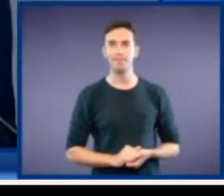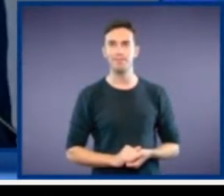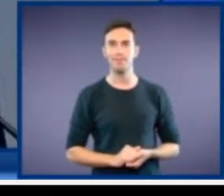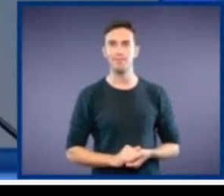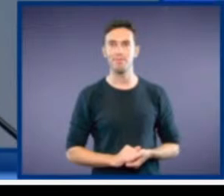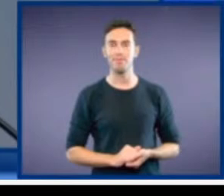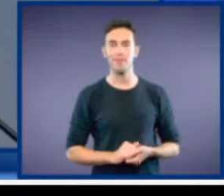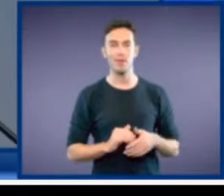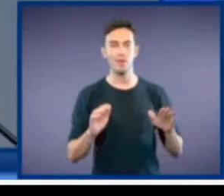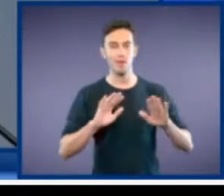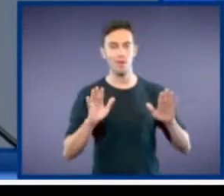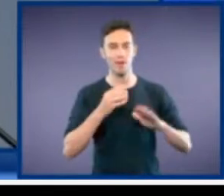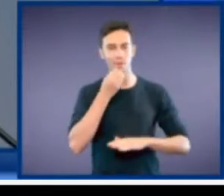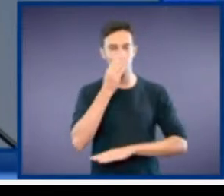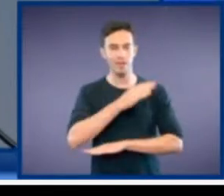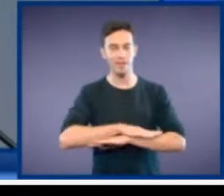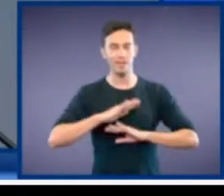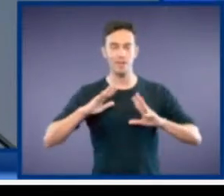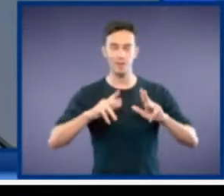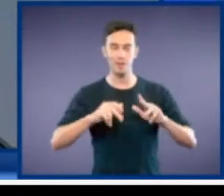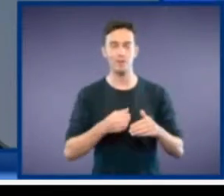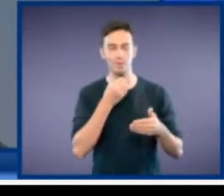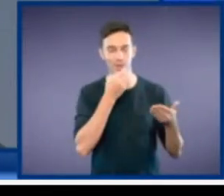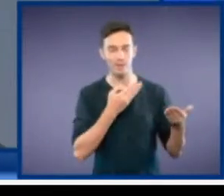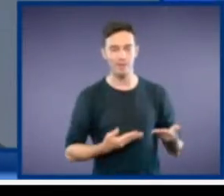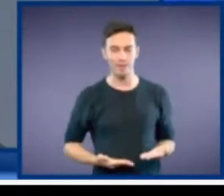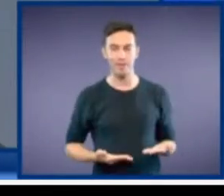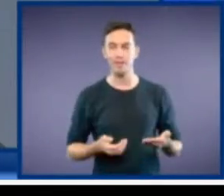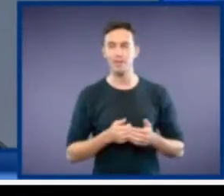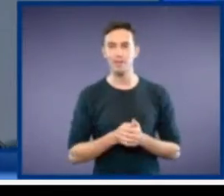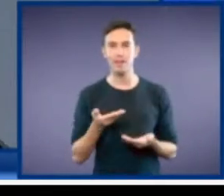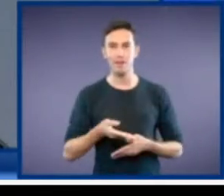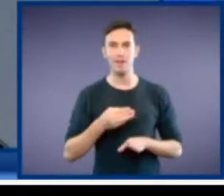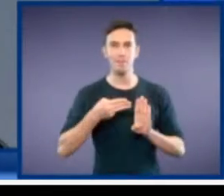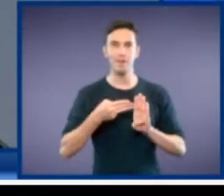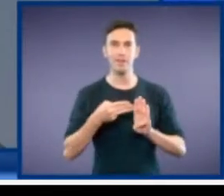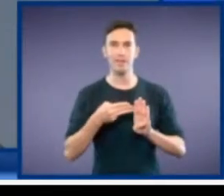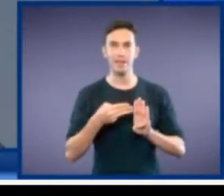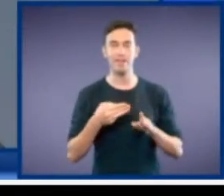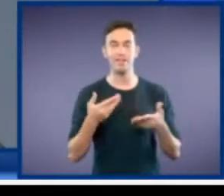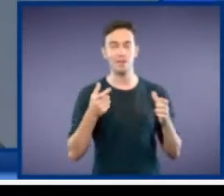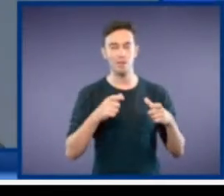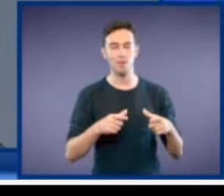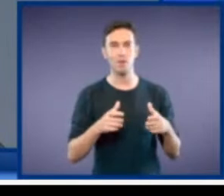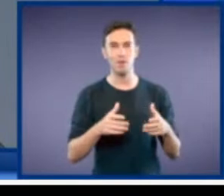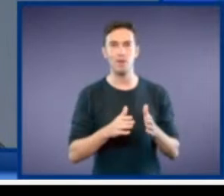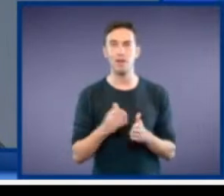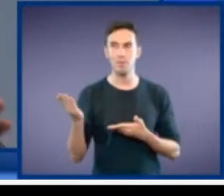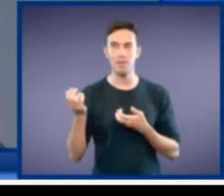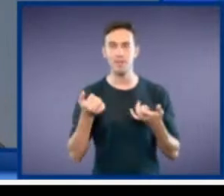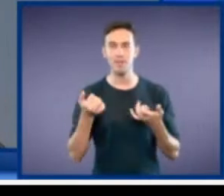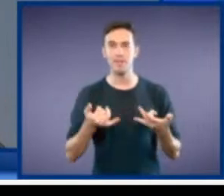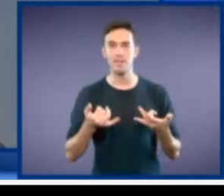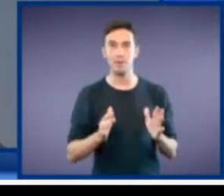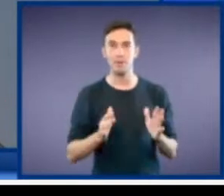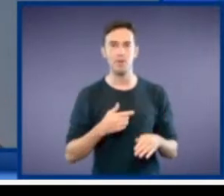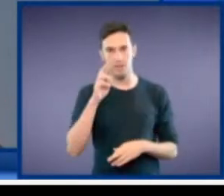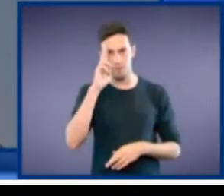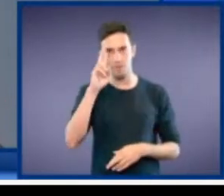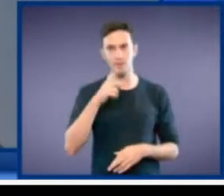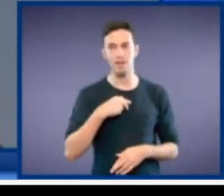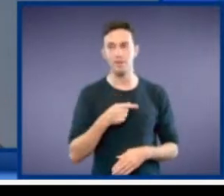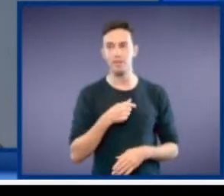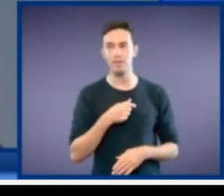Olá, boa tarde a todos e a todas. Sejam muito bem-vindos à B3. Como o Guilherme comentou, meu nome é Rogério Santana, sou responsável por clientes e também por